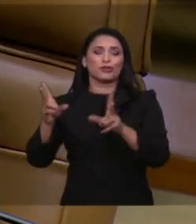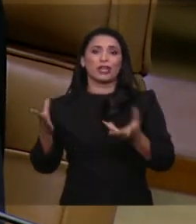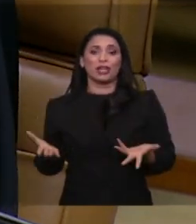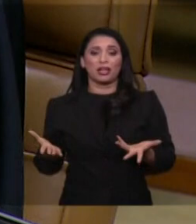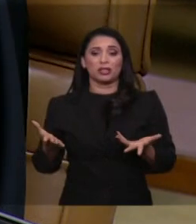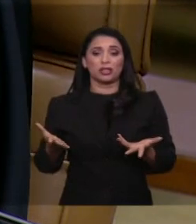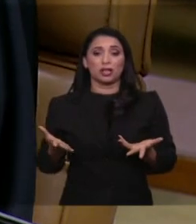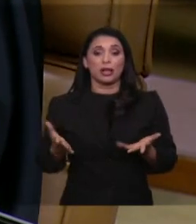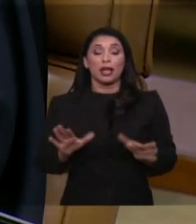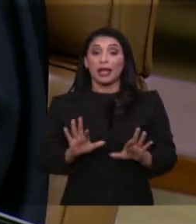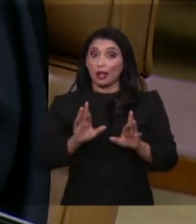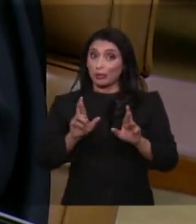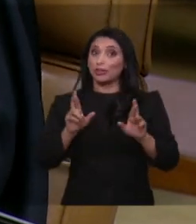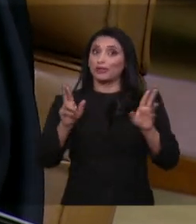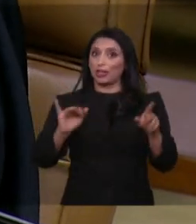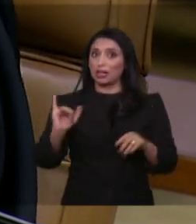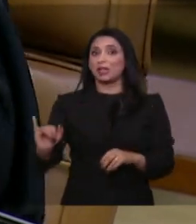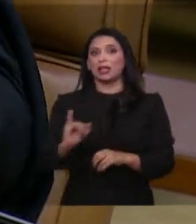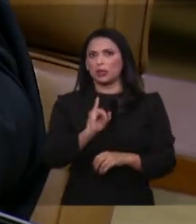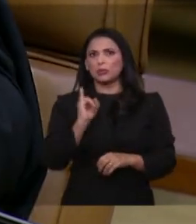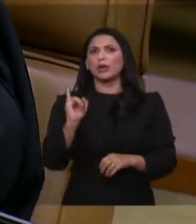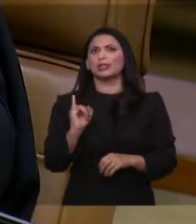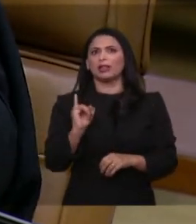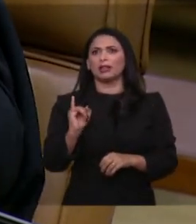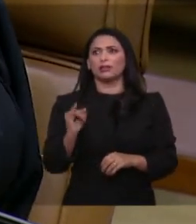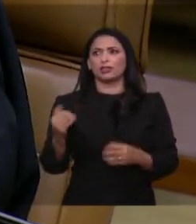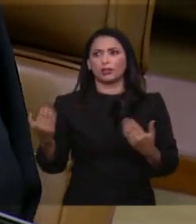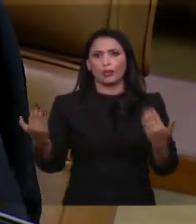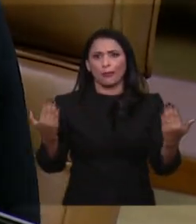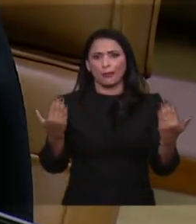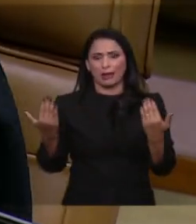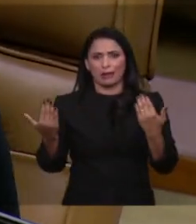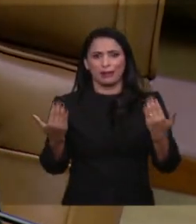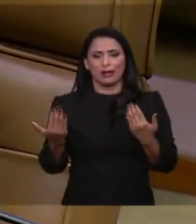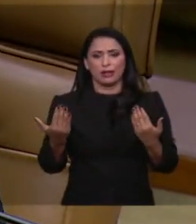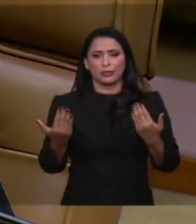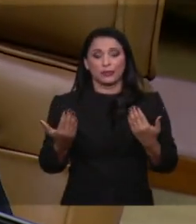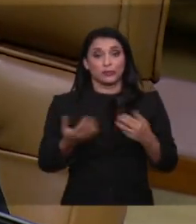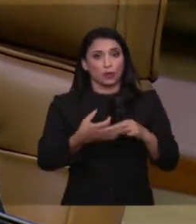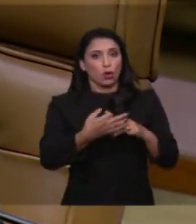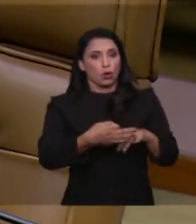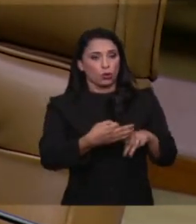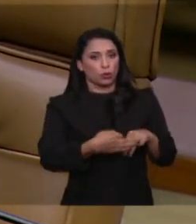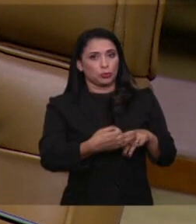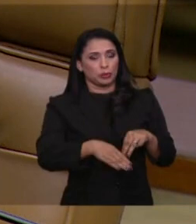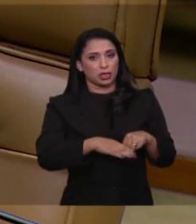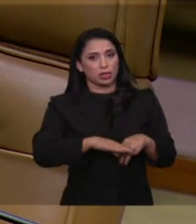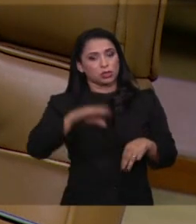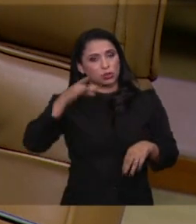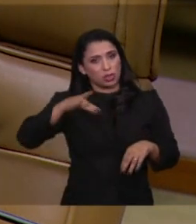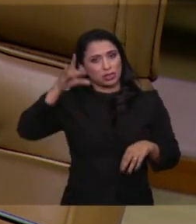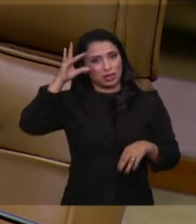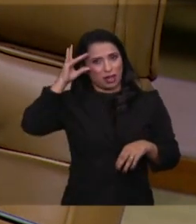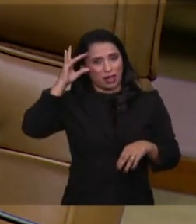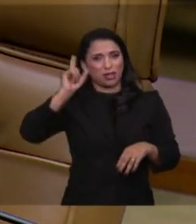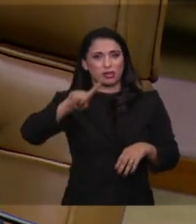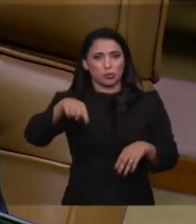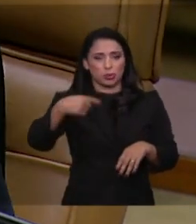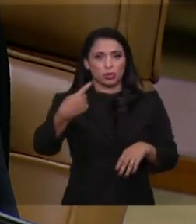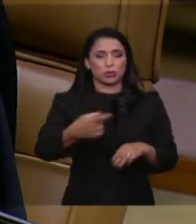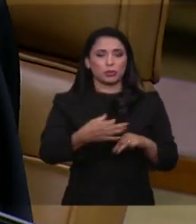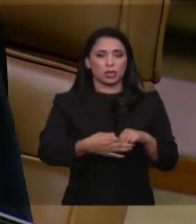importante. Ao meu ver, isso foi salientado pelo ministro André, depois pelo ministro Cássio Nunes